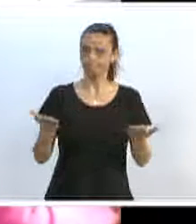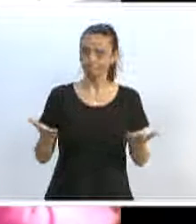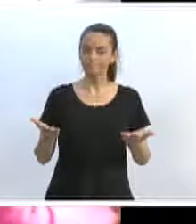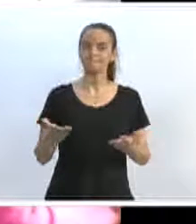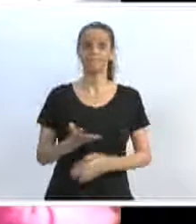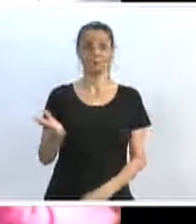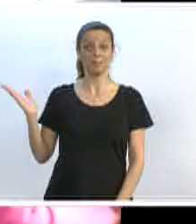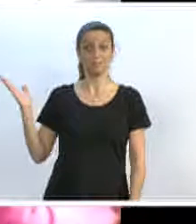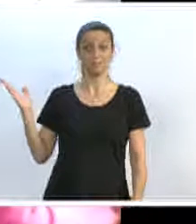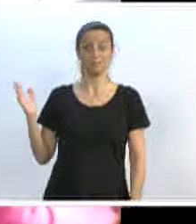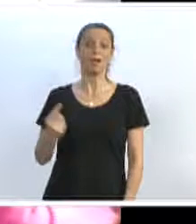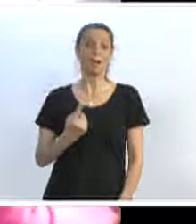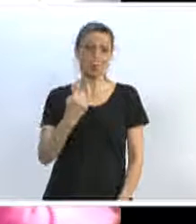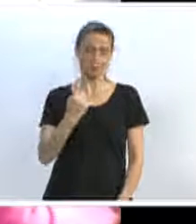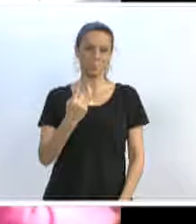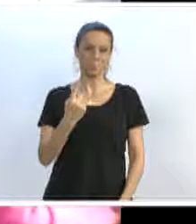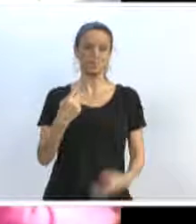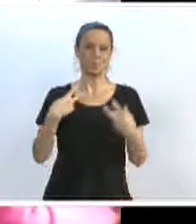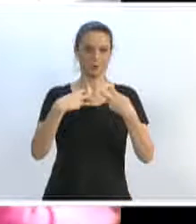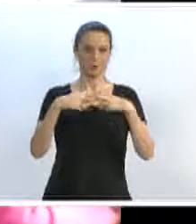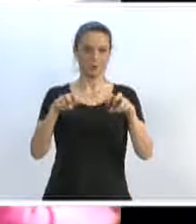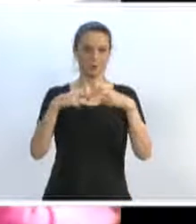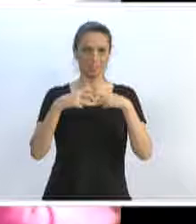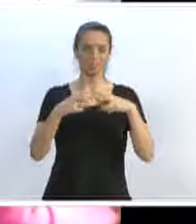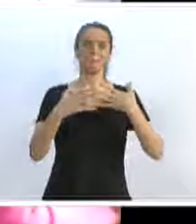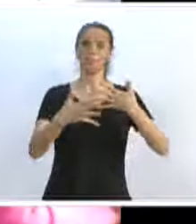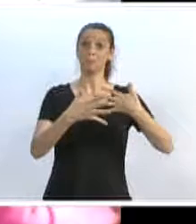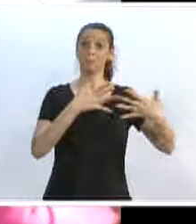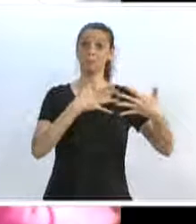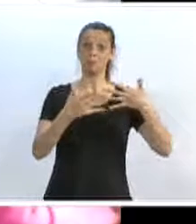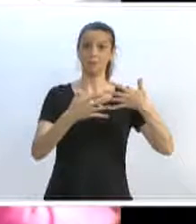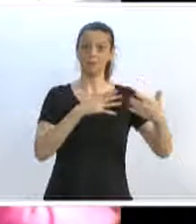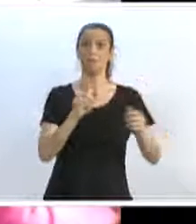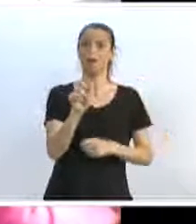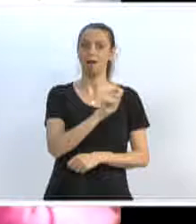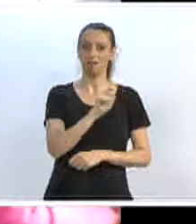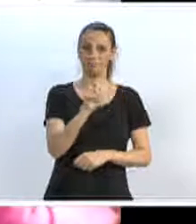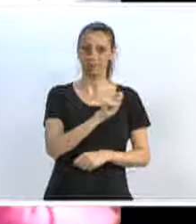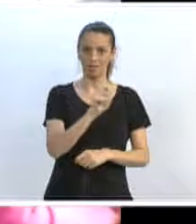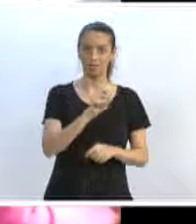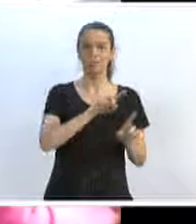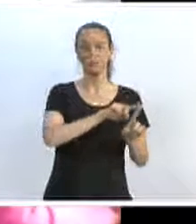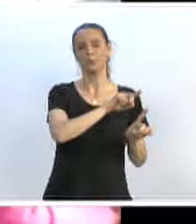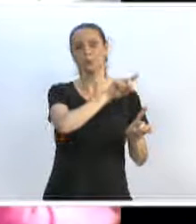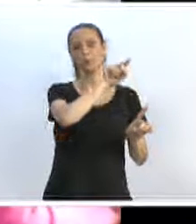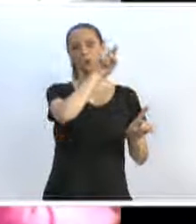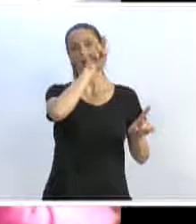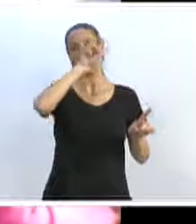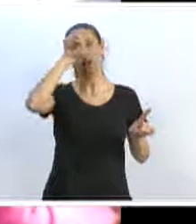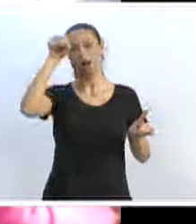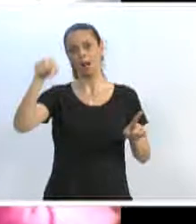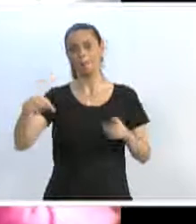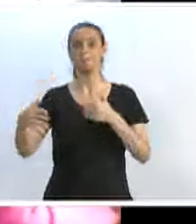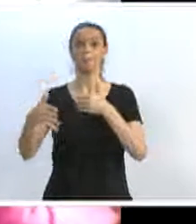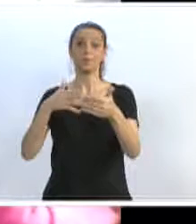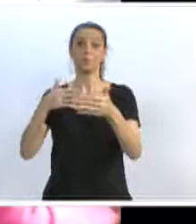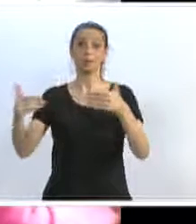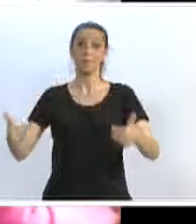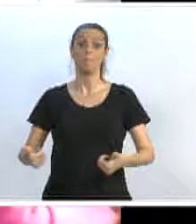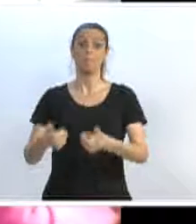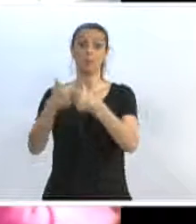uma das linhas do terminal Aterro ao terminal Proebre,